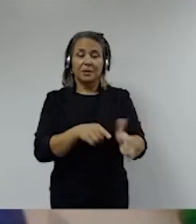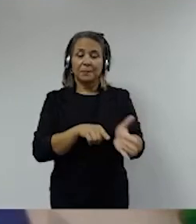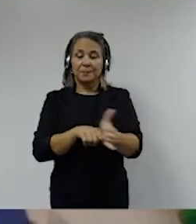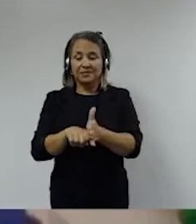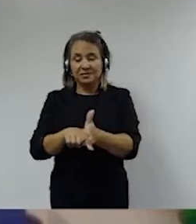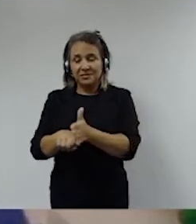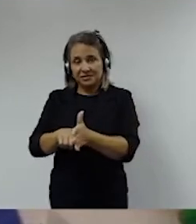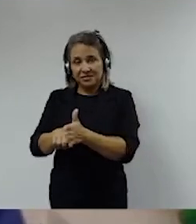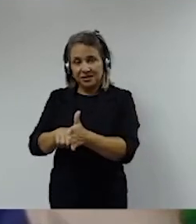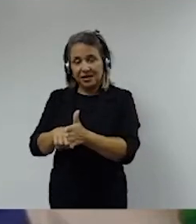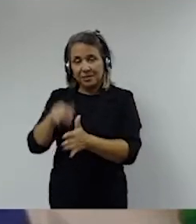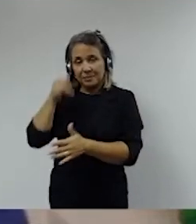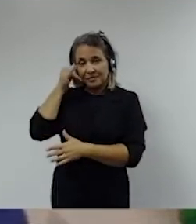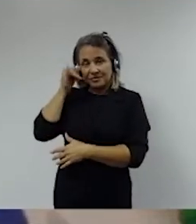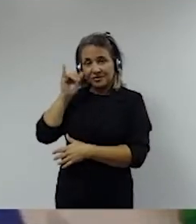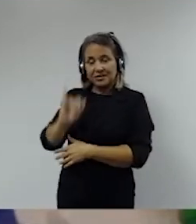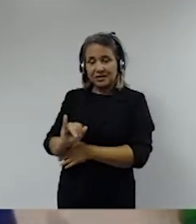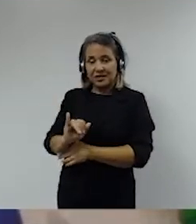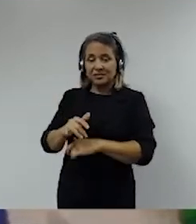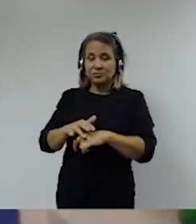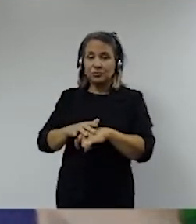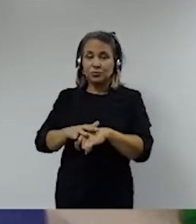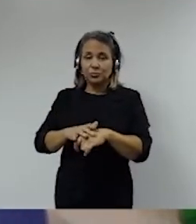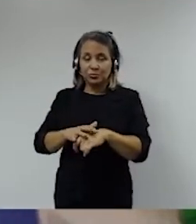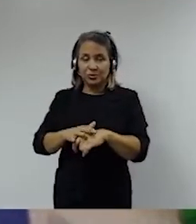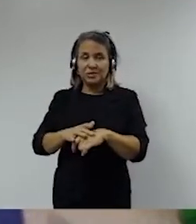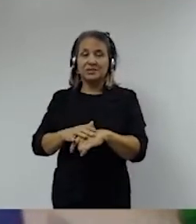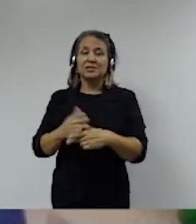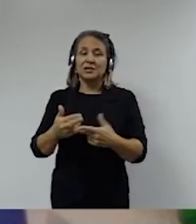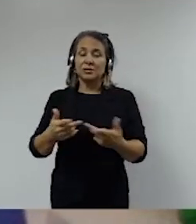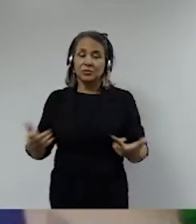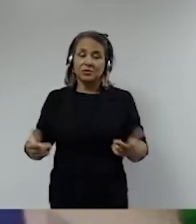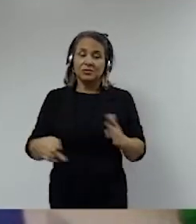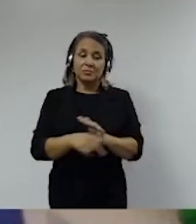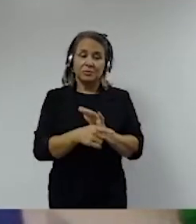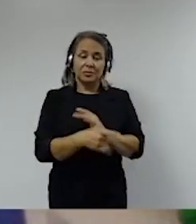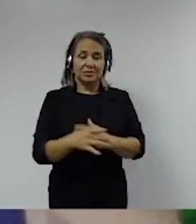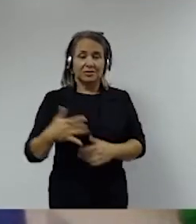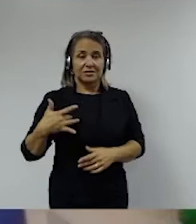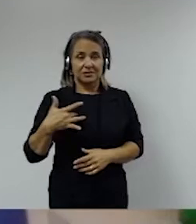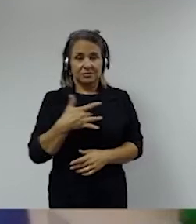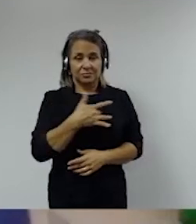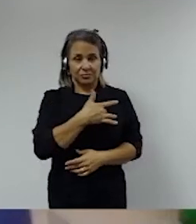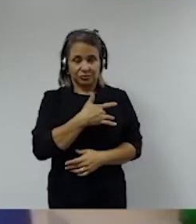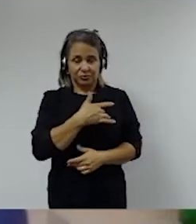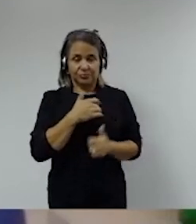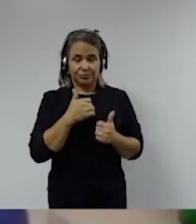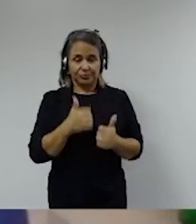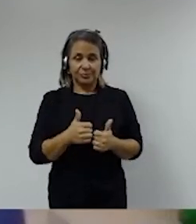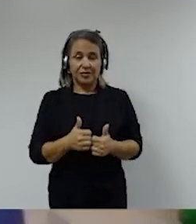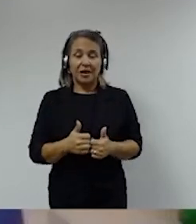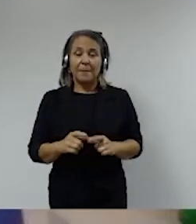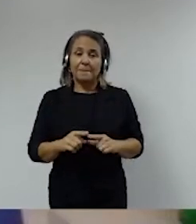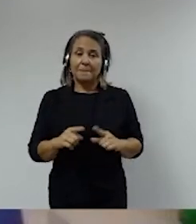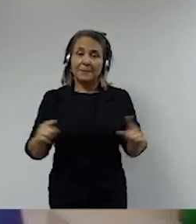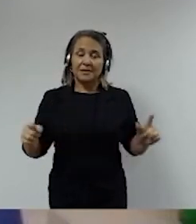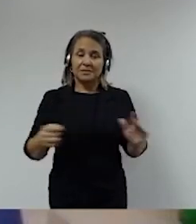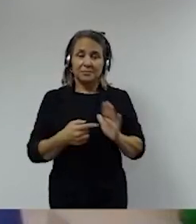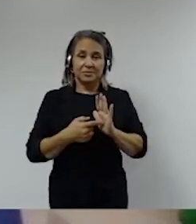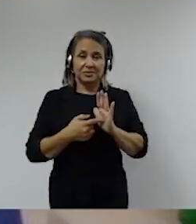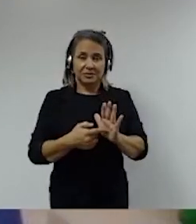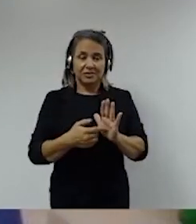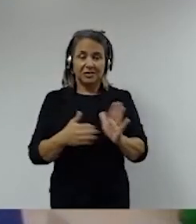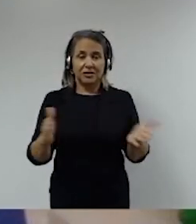pesquisa, prevenção de doenças e lesões de promoção à saúde. Tá? Já com relação